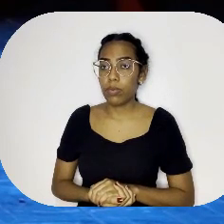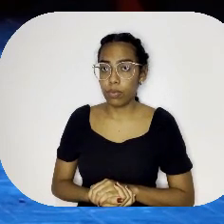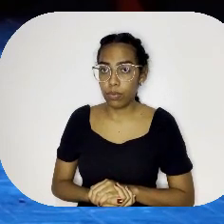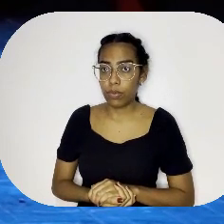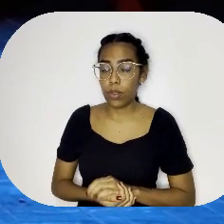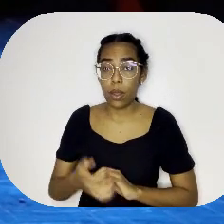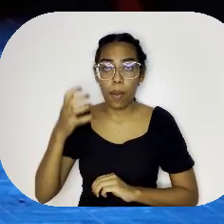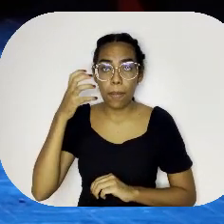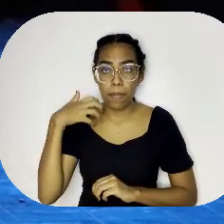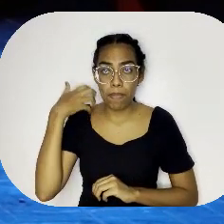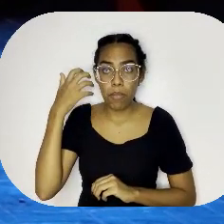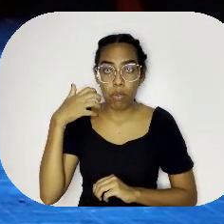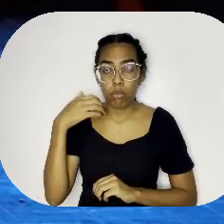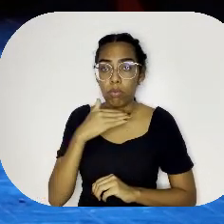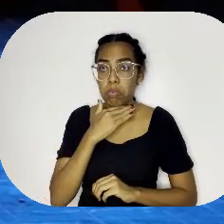da morte.